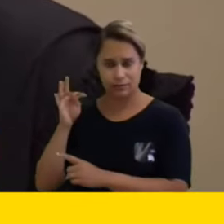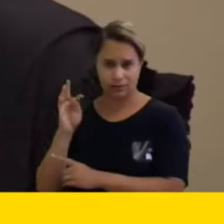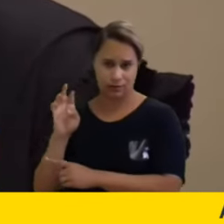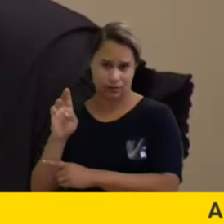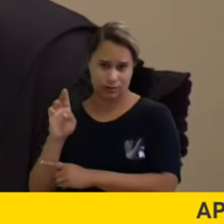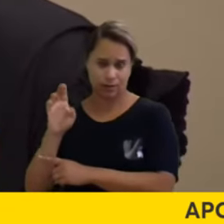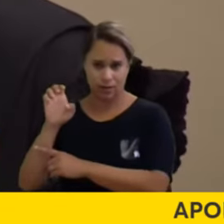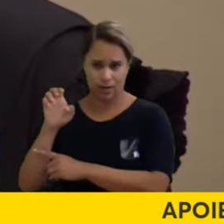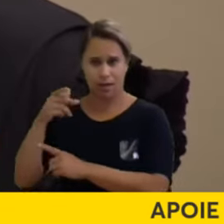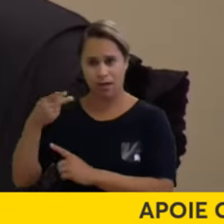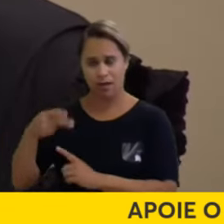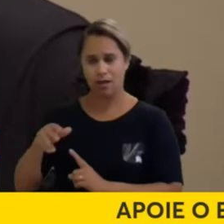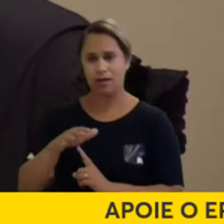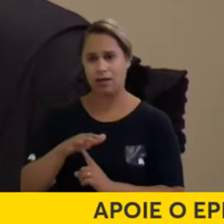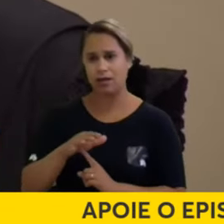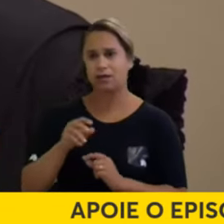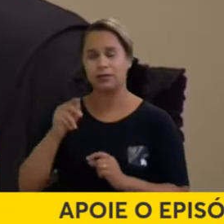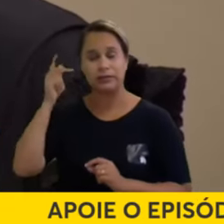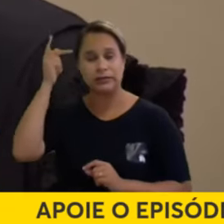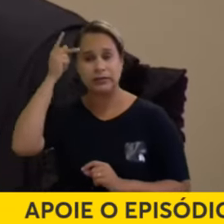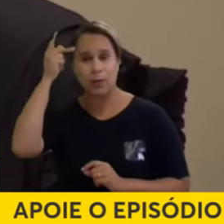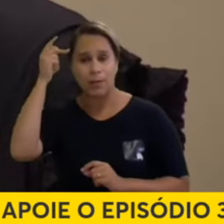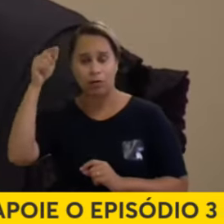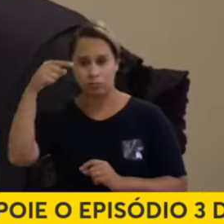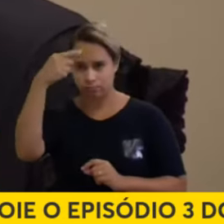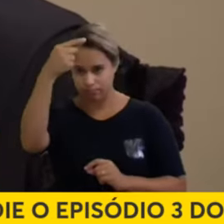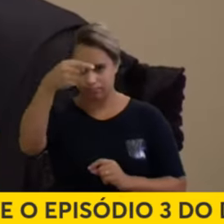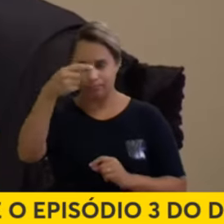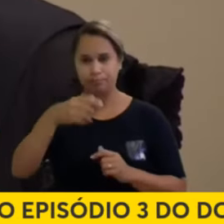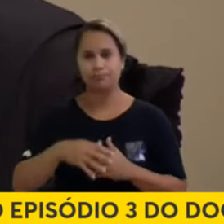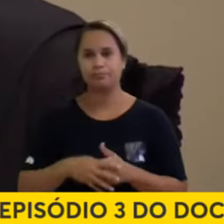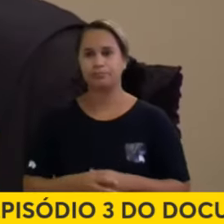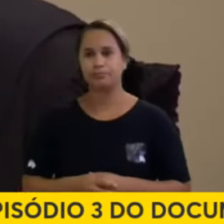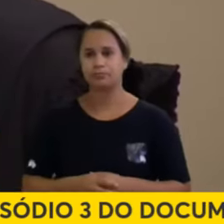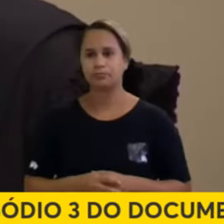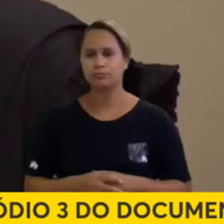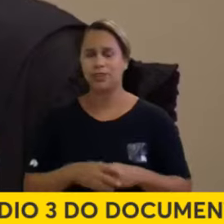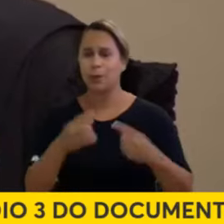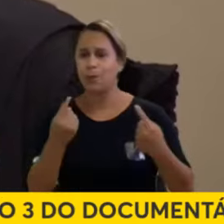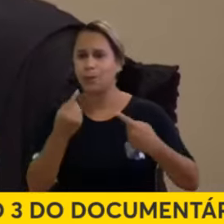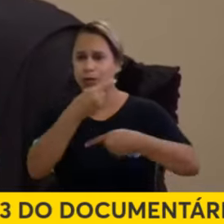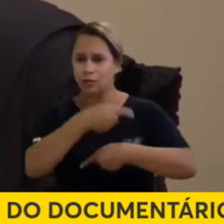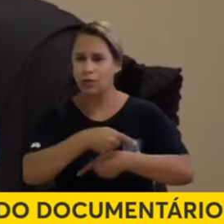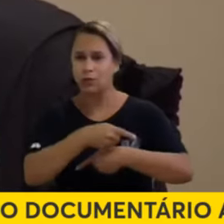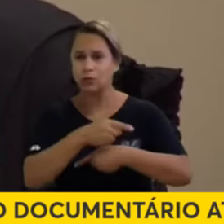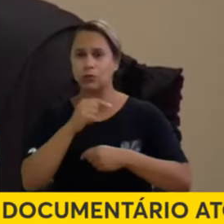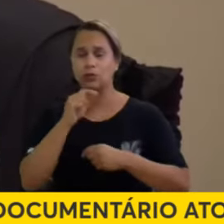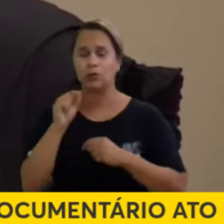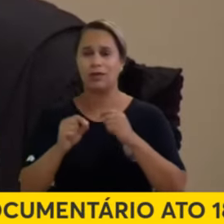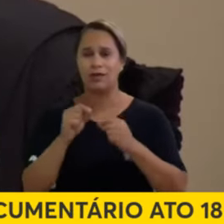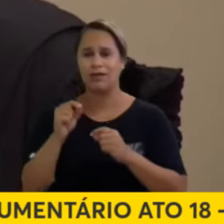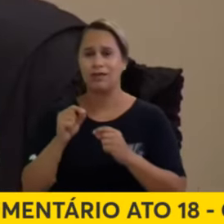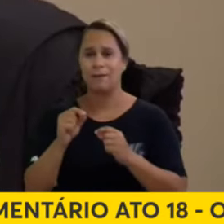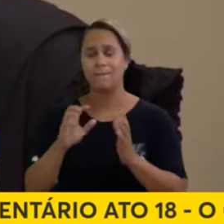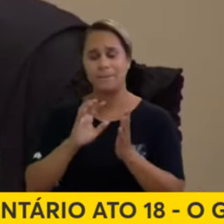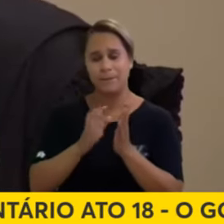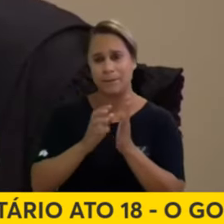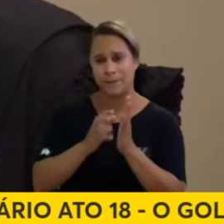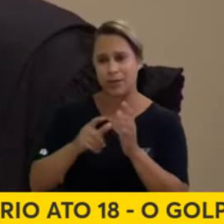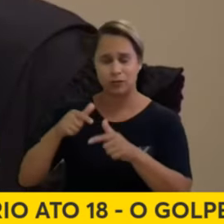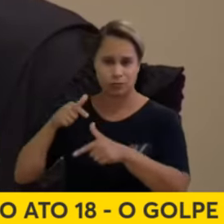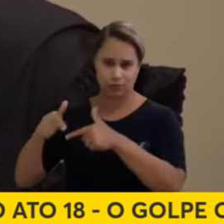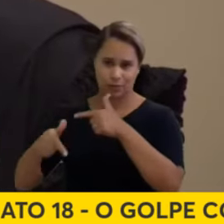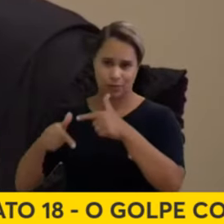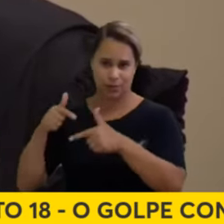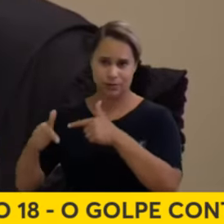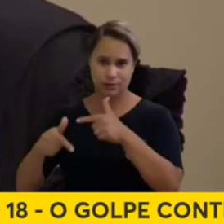deferiu a sua a transferência de seu domicílio eleitoral aquele estado impugnação feita pelo partido dos trabalhadores e aqui citao o processo